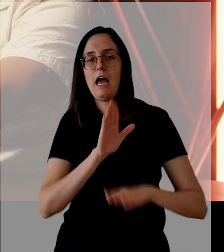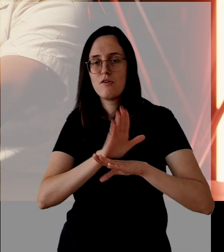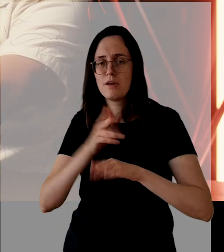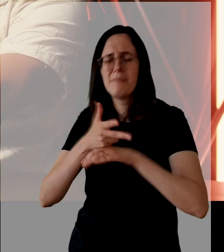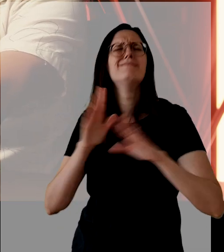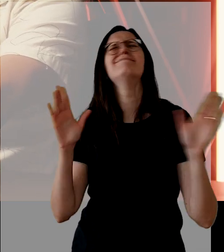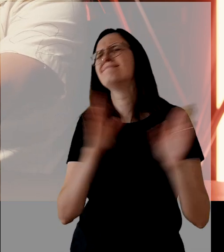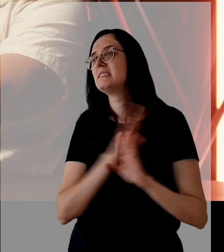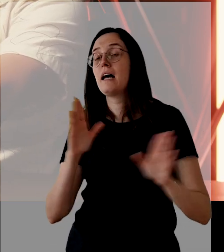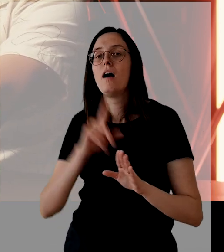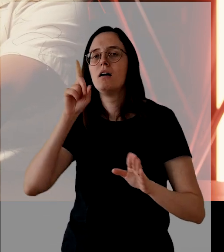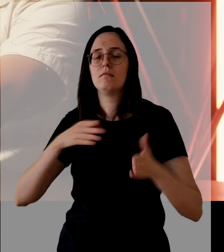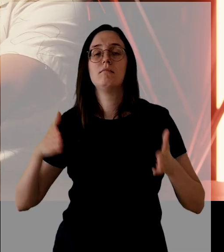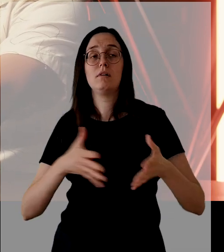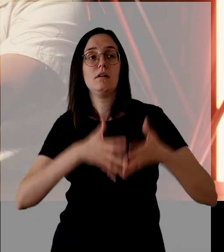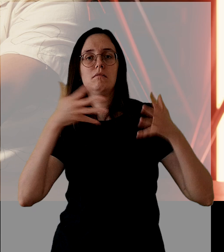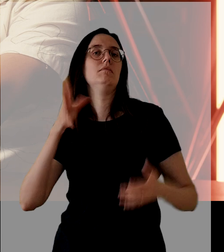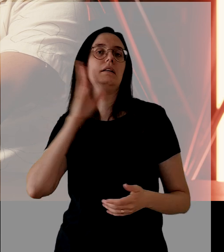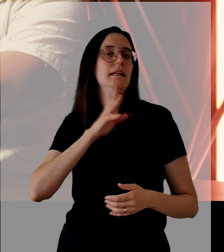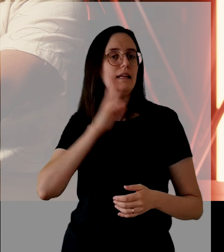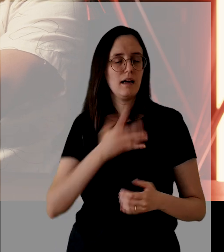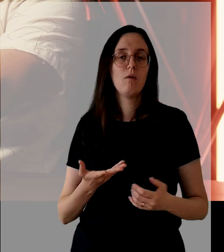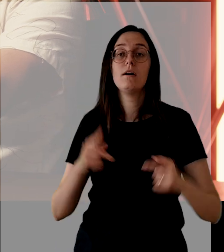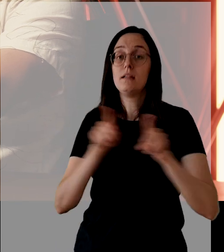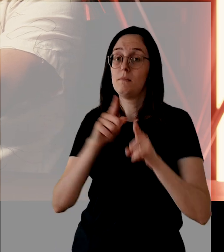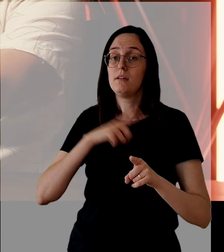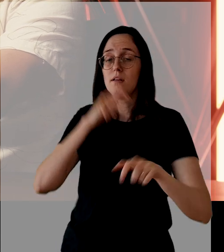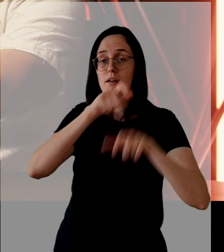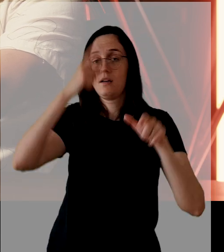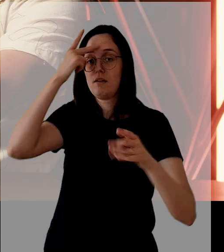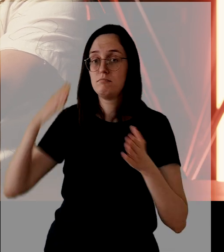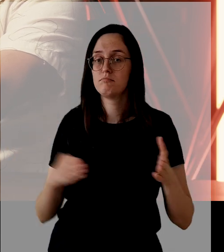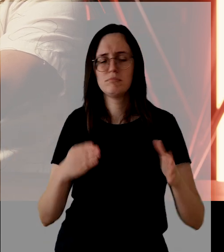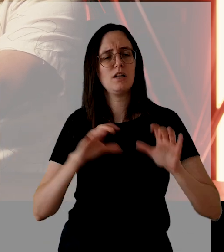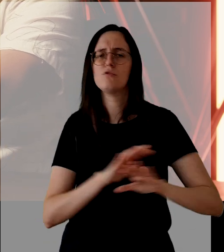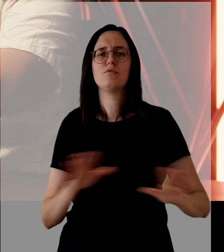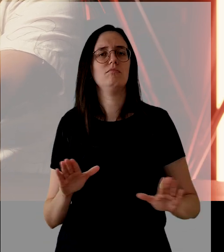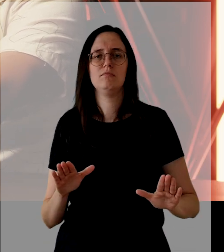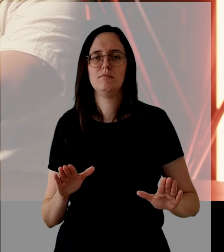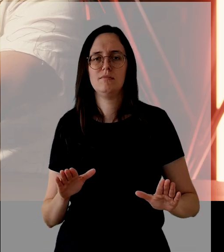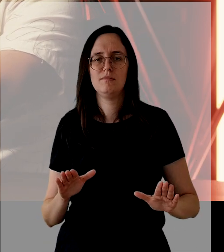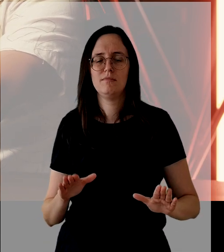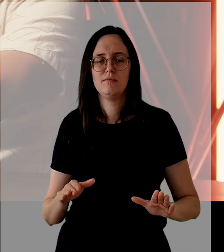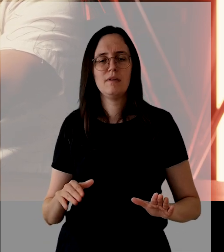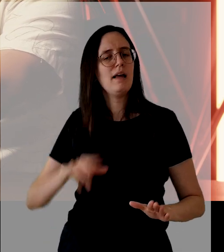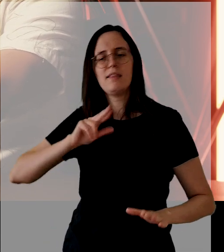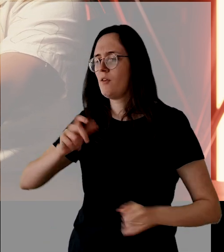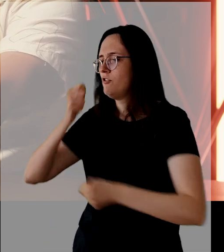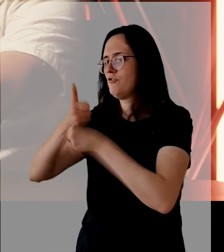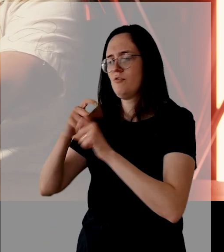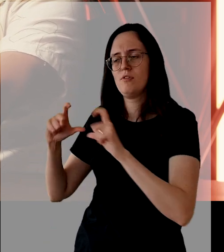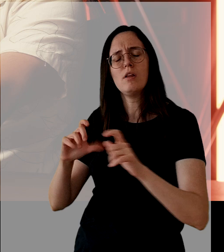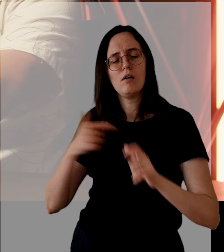mim. É uma grande carreira, é uma carreira muito legal. Inclusive tem gente que tem essa carreira em si mesma, que não pretende ser diretor de fotografia, quer